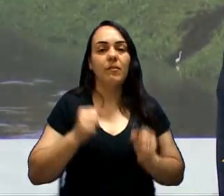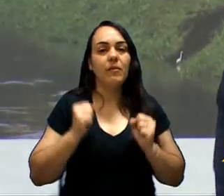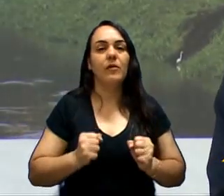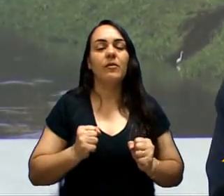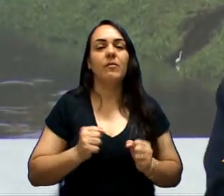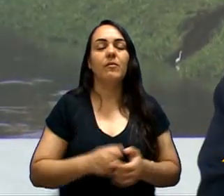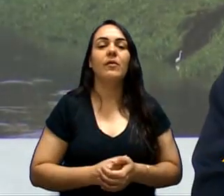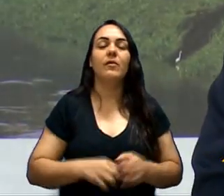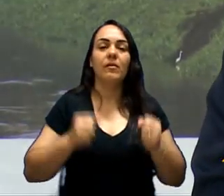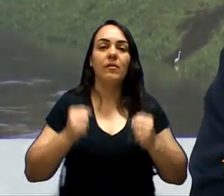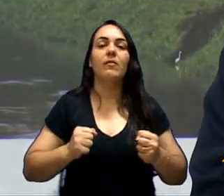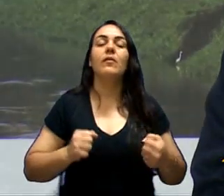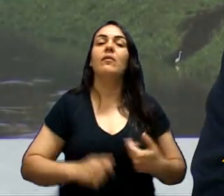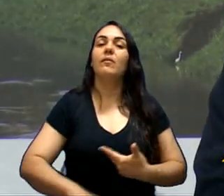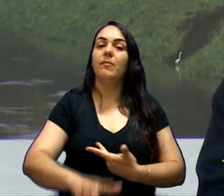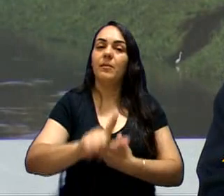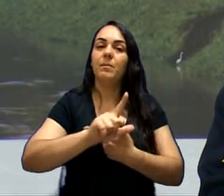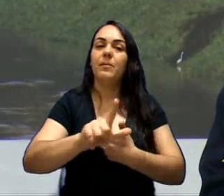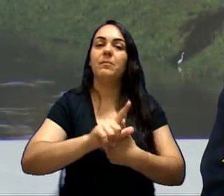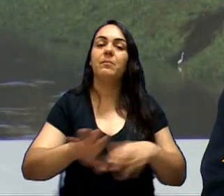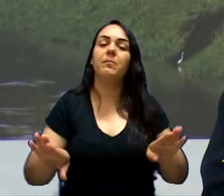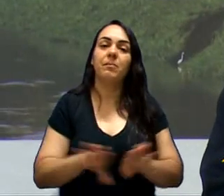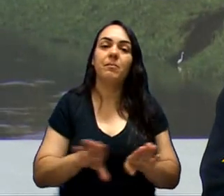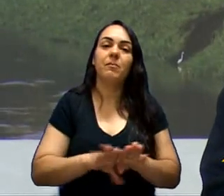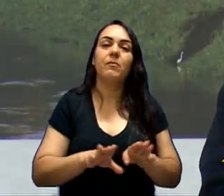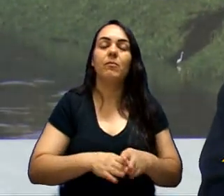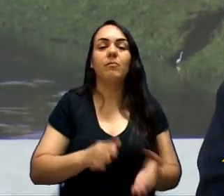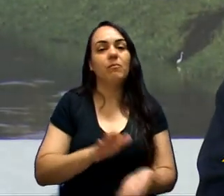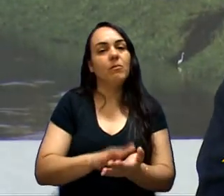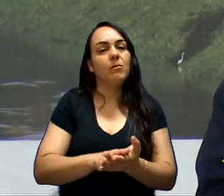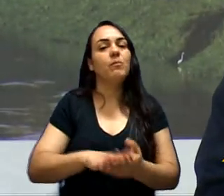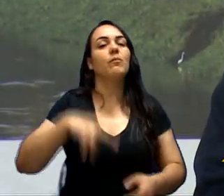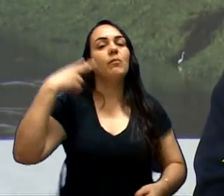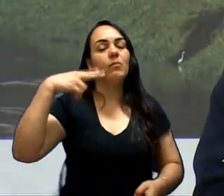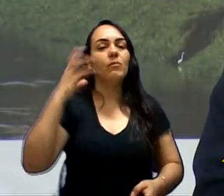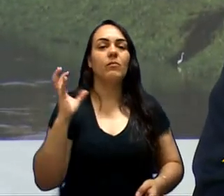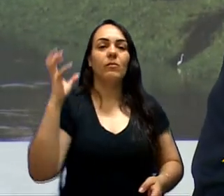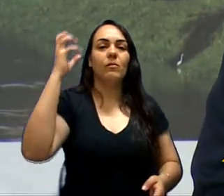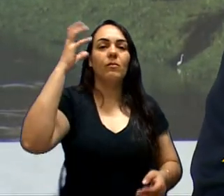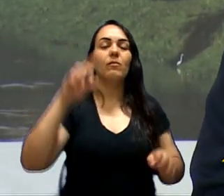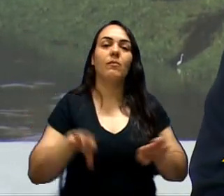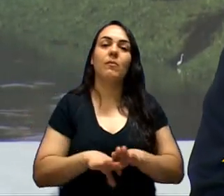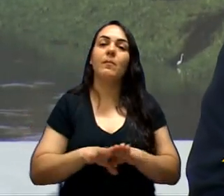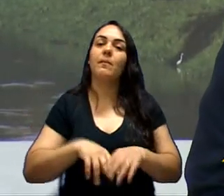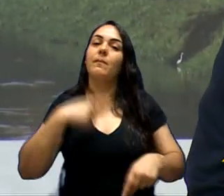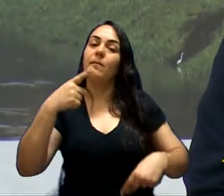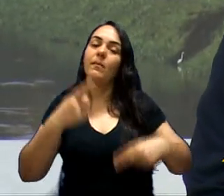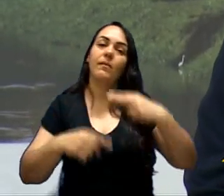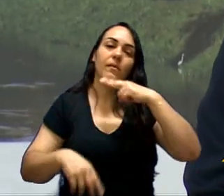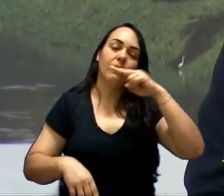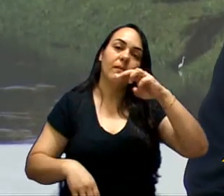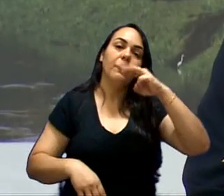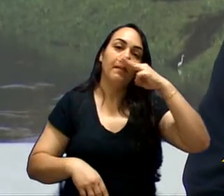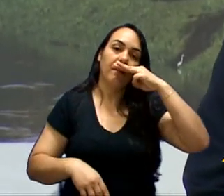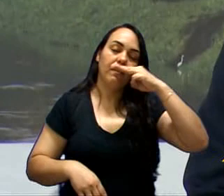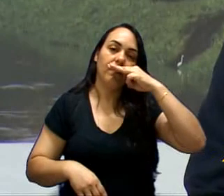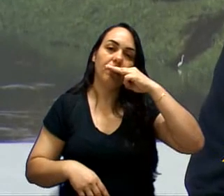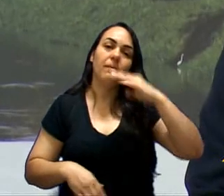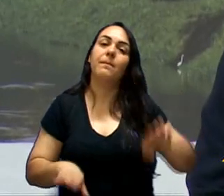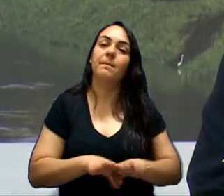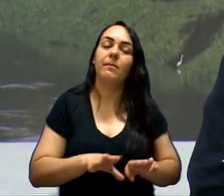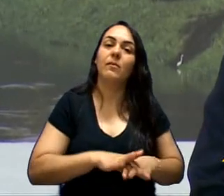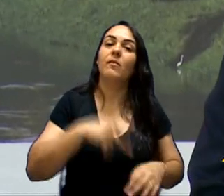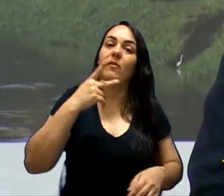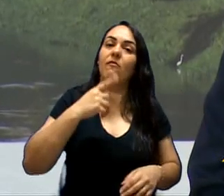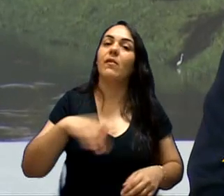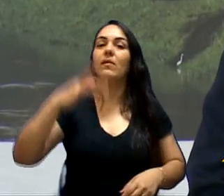pelo Legislativo, parabenizo a vereadora, só que também quero salientar, nesse sentido que o vereador Martinez disse, de pessoas usarem nomes de pessoas falecidas